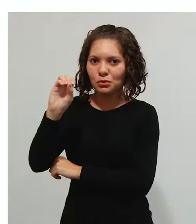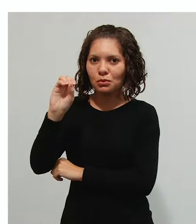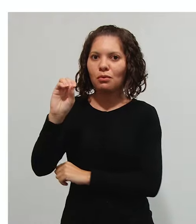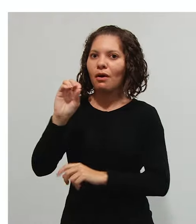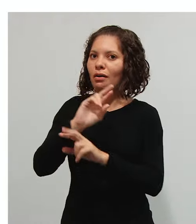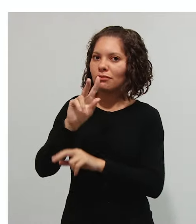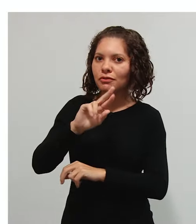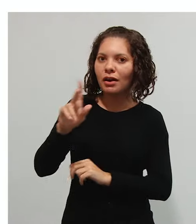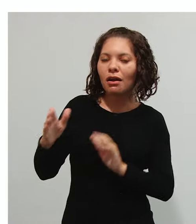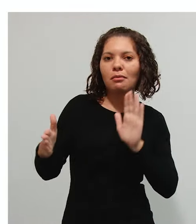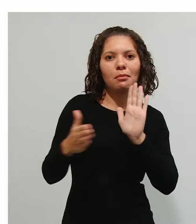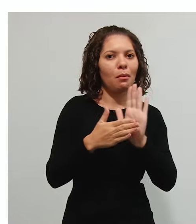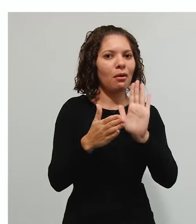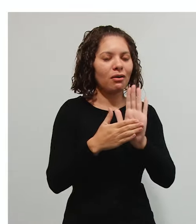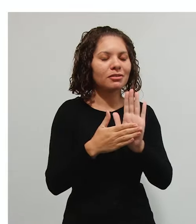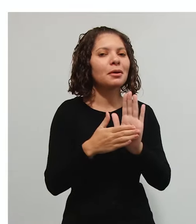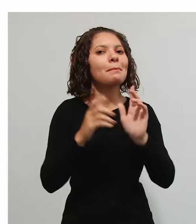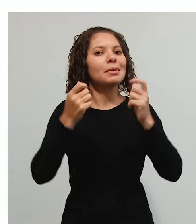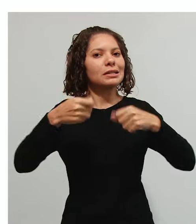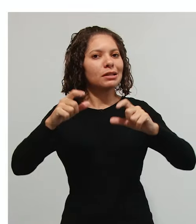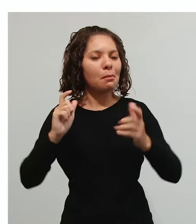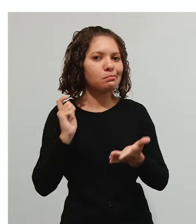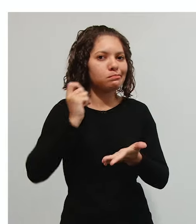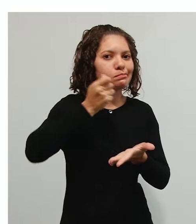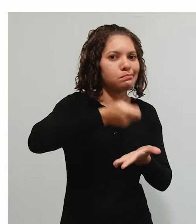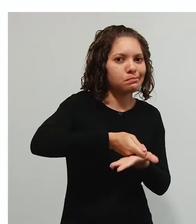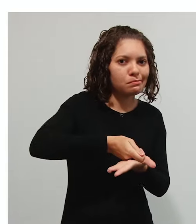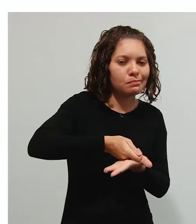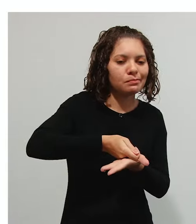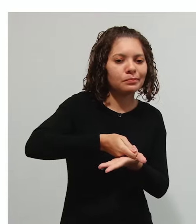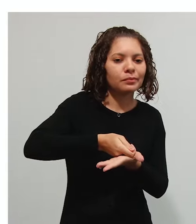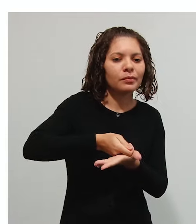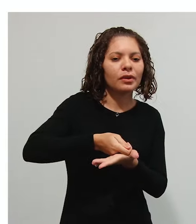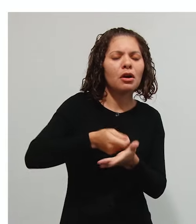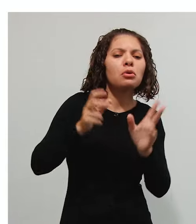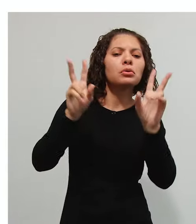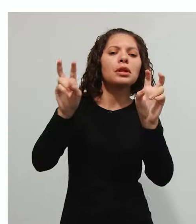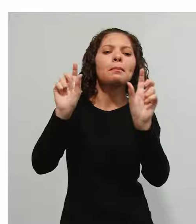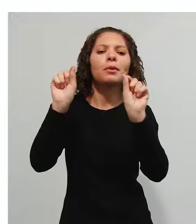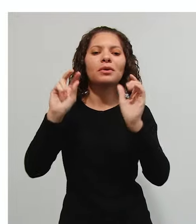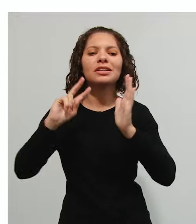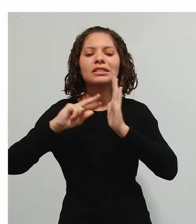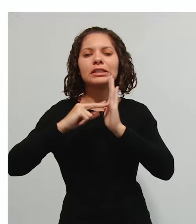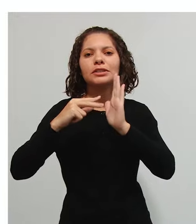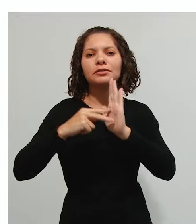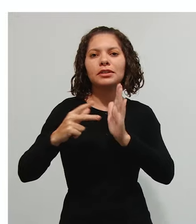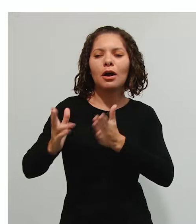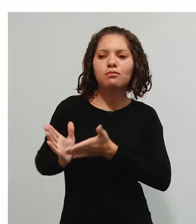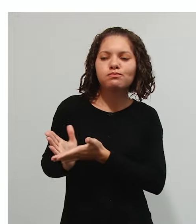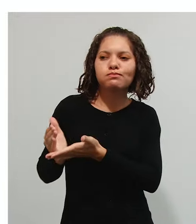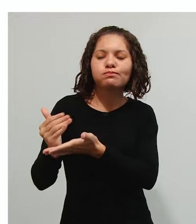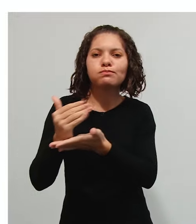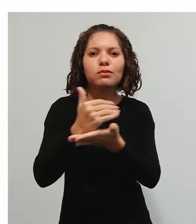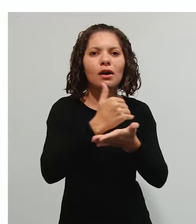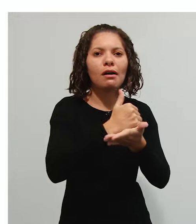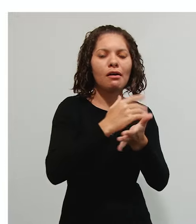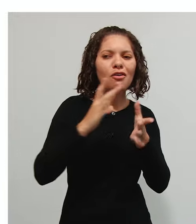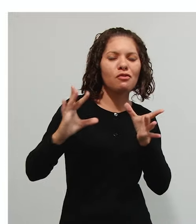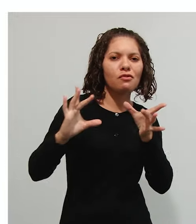gente o imposto é um tributo de arrecadação não vinculada tá que que ISO significa